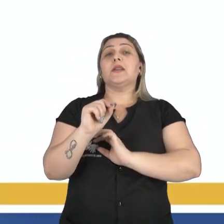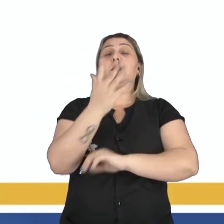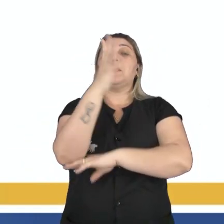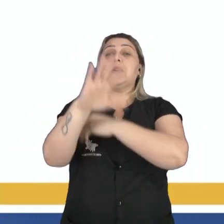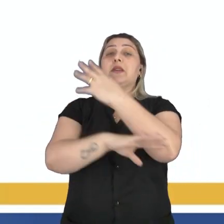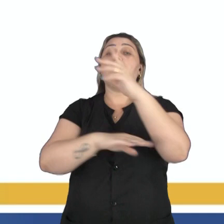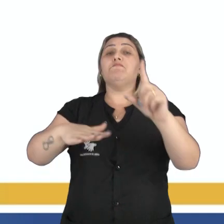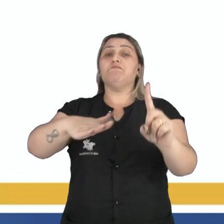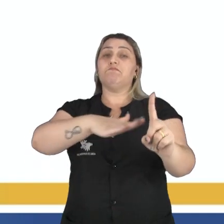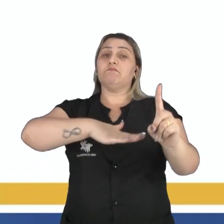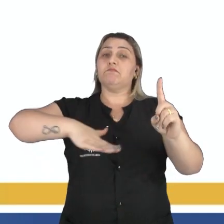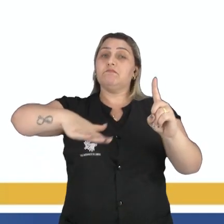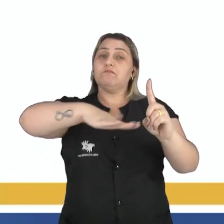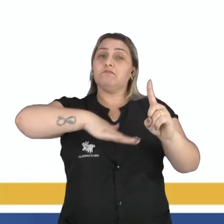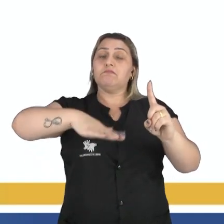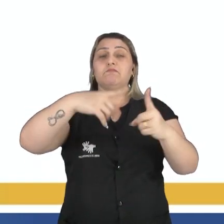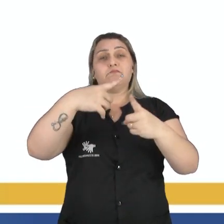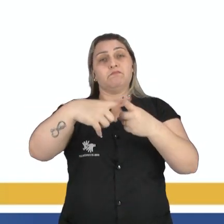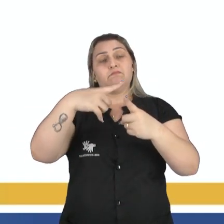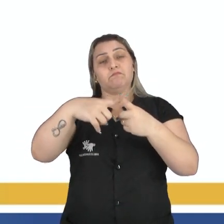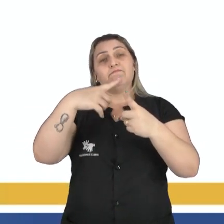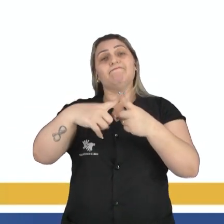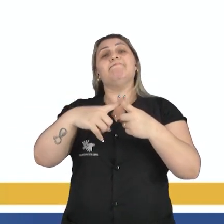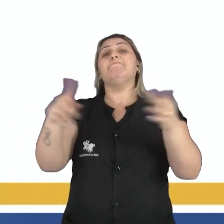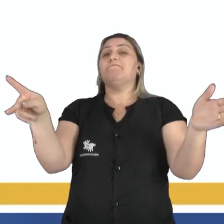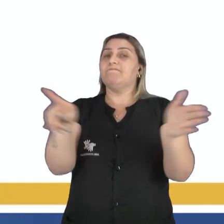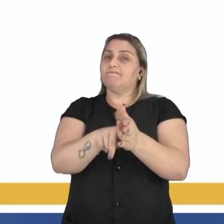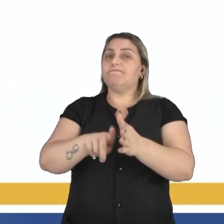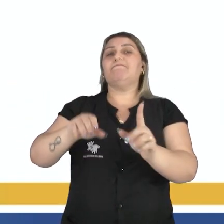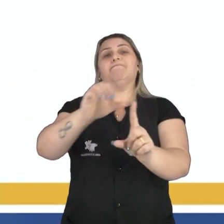paisagem social, porque ela tem a ver com a